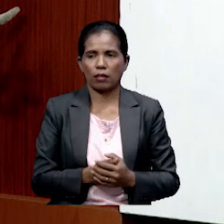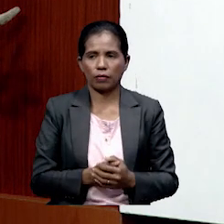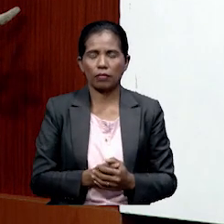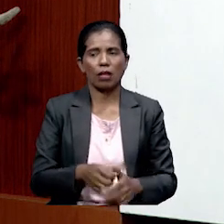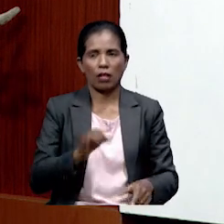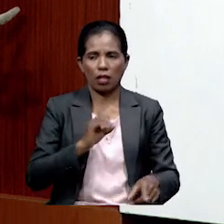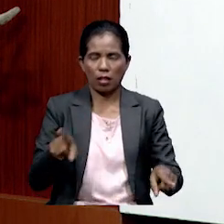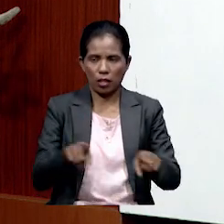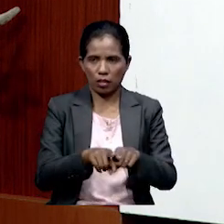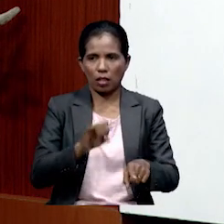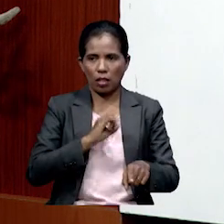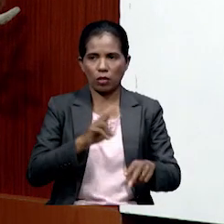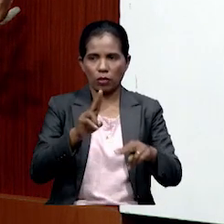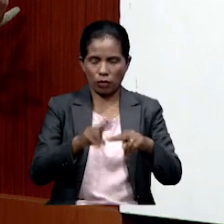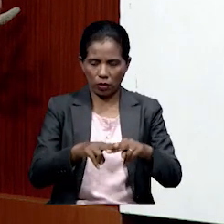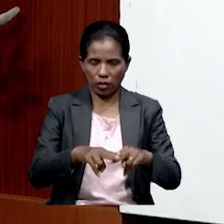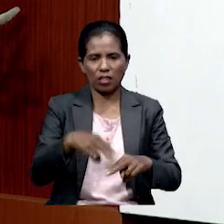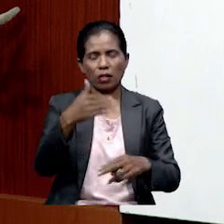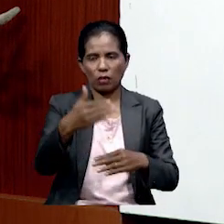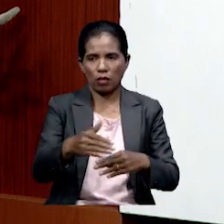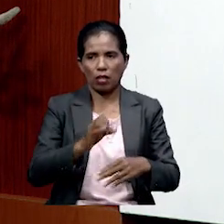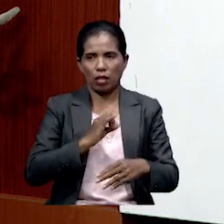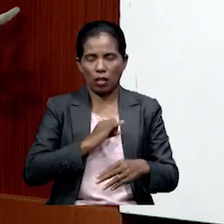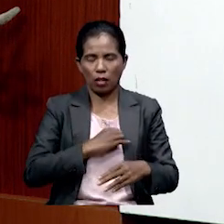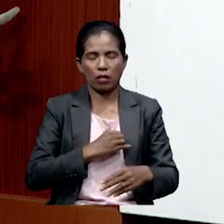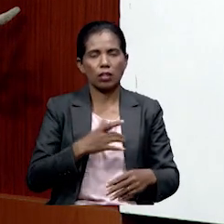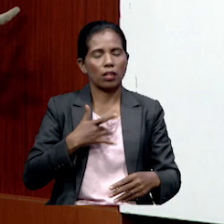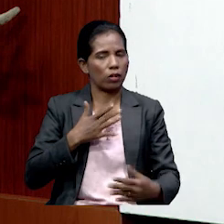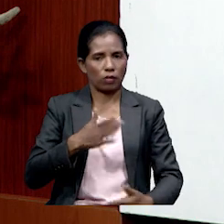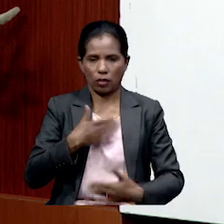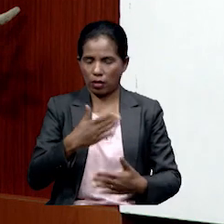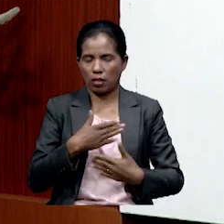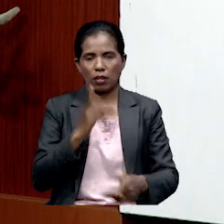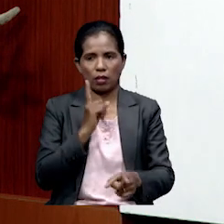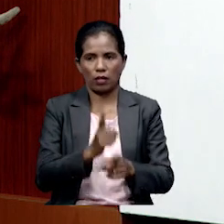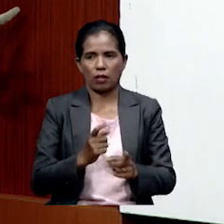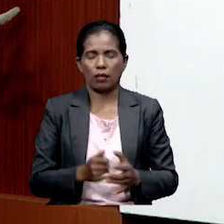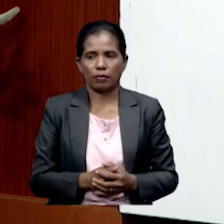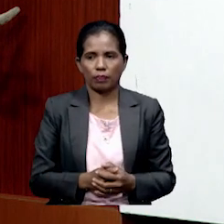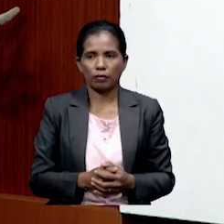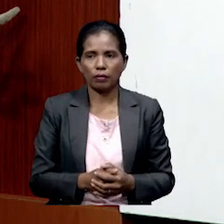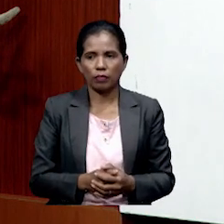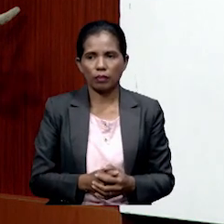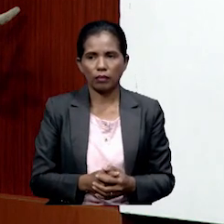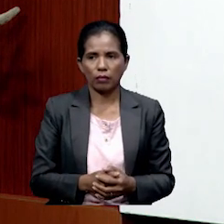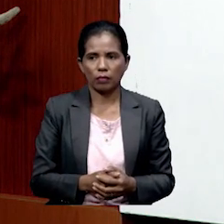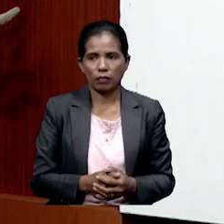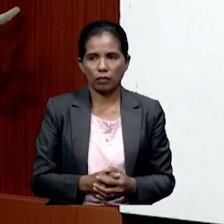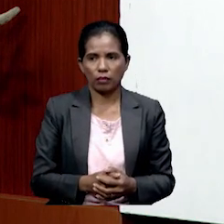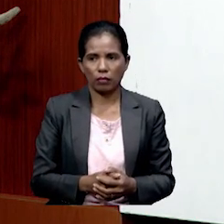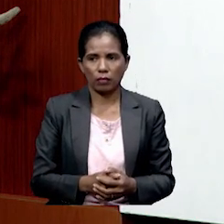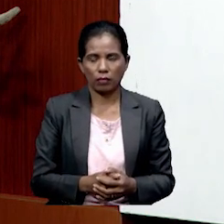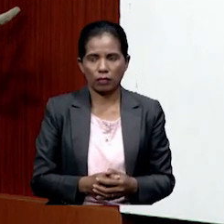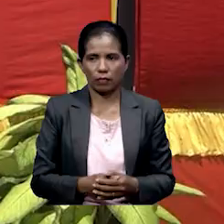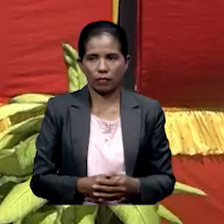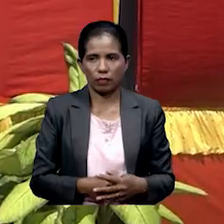Nassau, depois tudo é a ser nem oine, nem bahau nem luar biasa. Bapa, bahasa carga de luar biasa. Extraordinário. Mas esta é a história. Esta é a